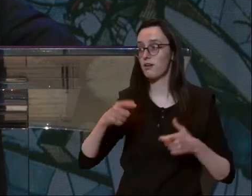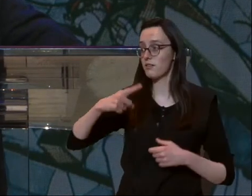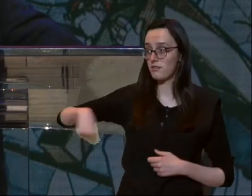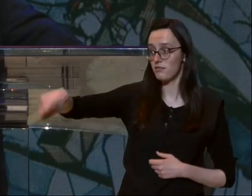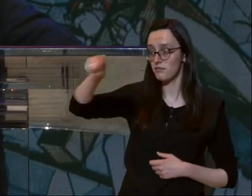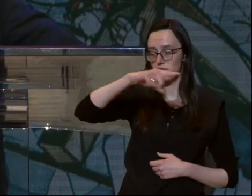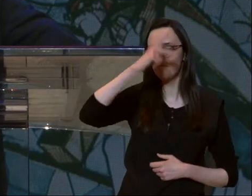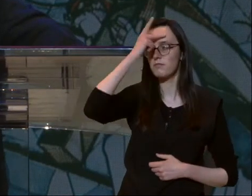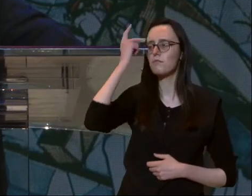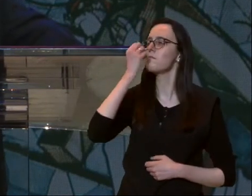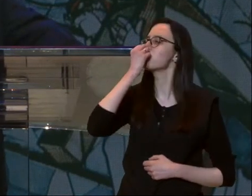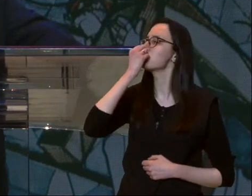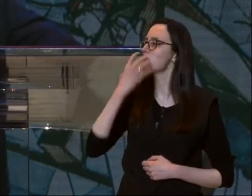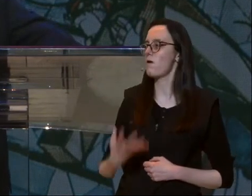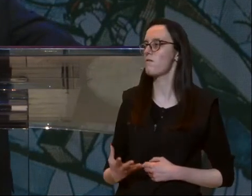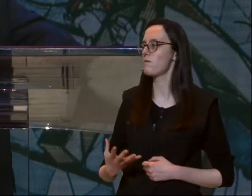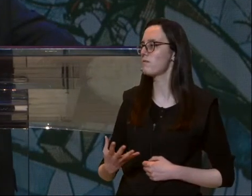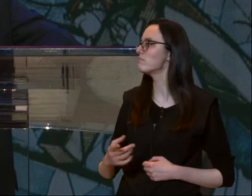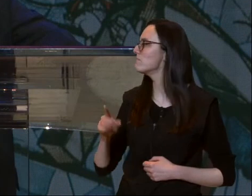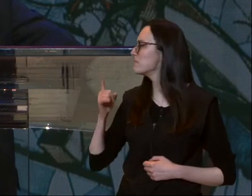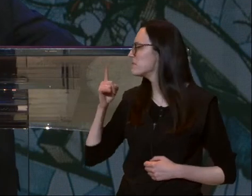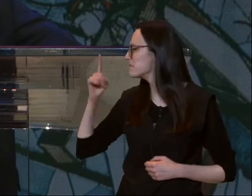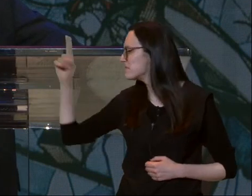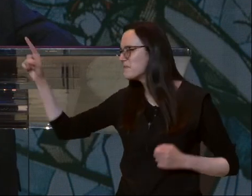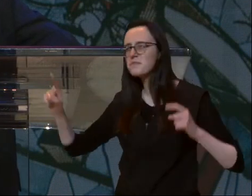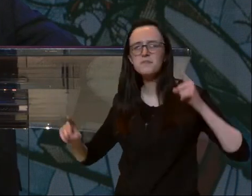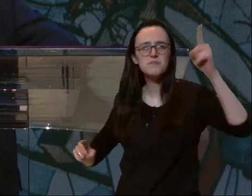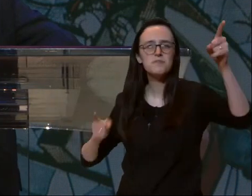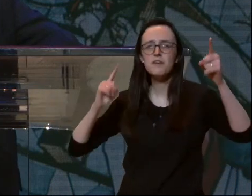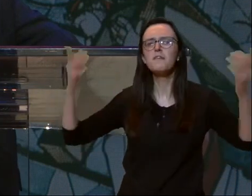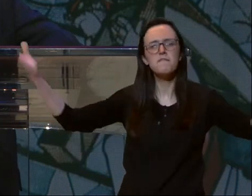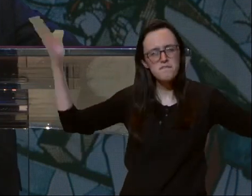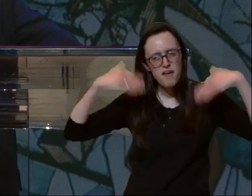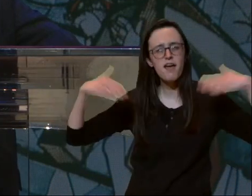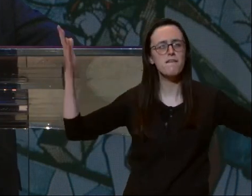acolhe gente de todo canto do mundo.